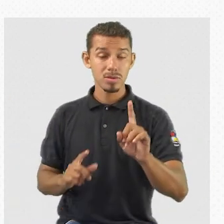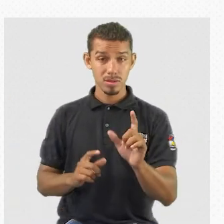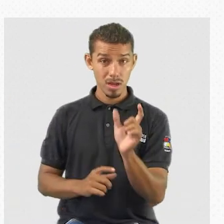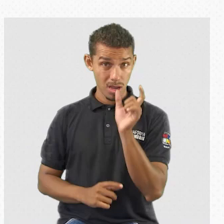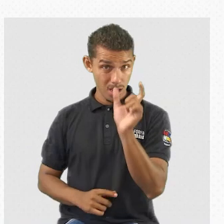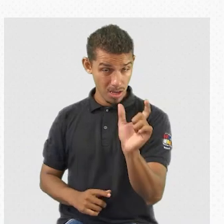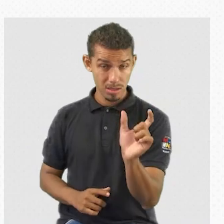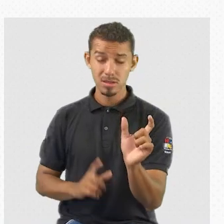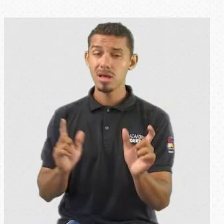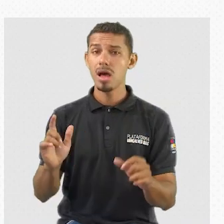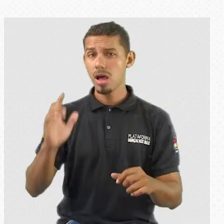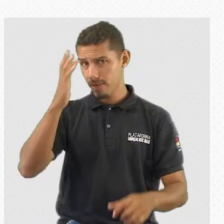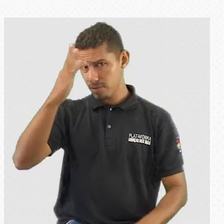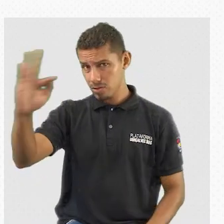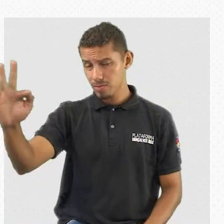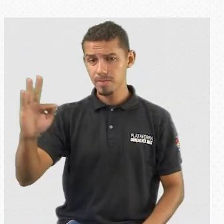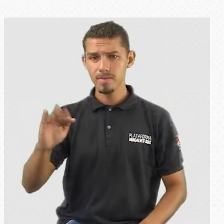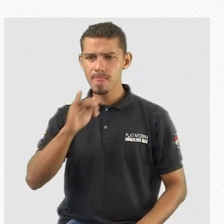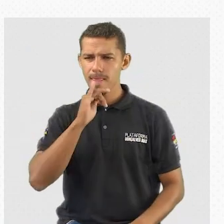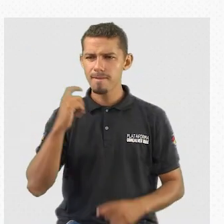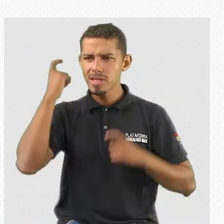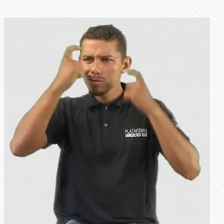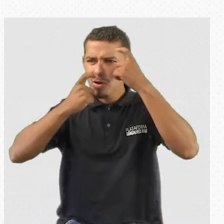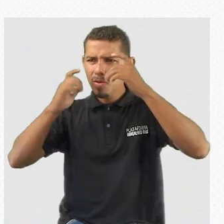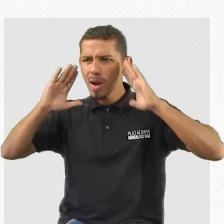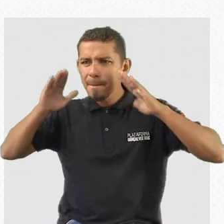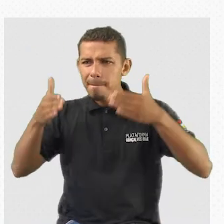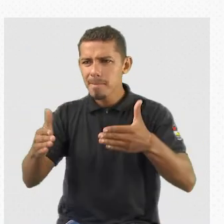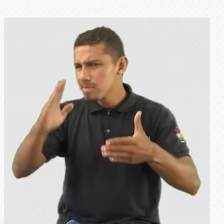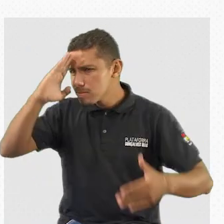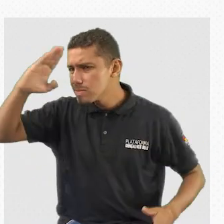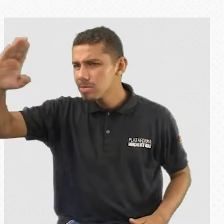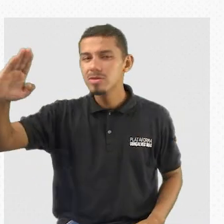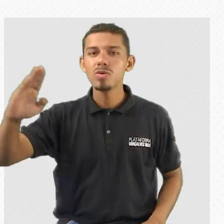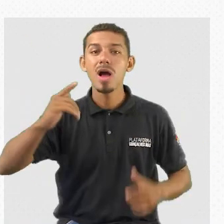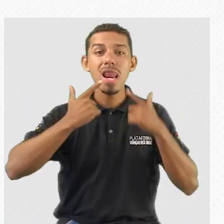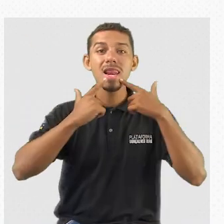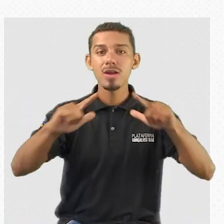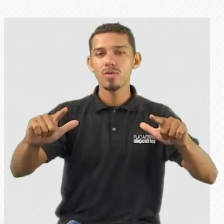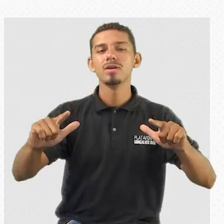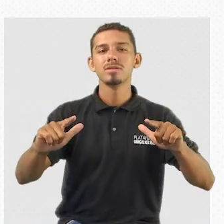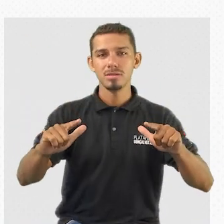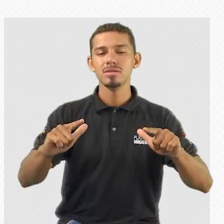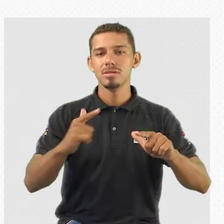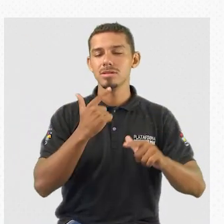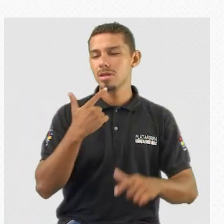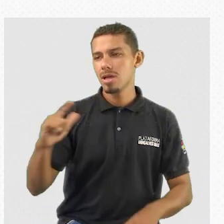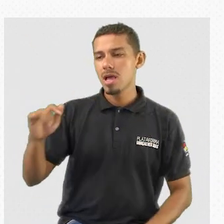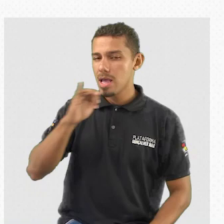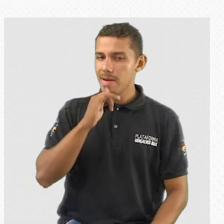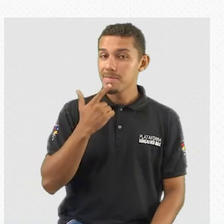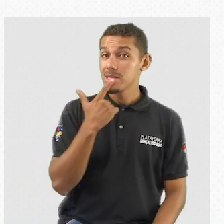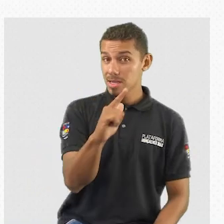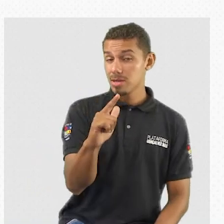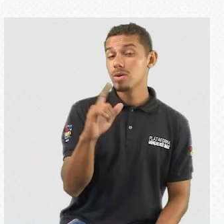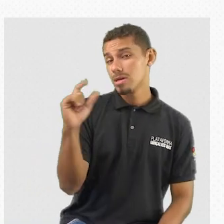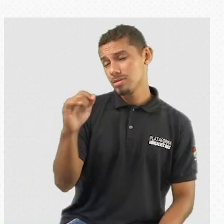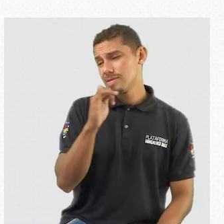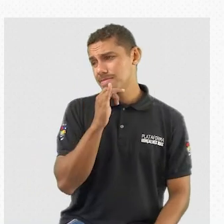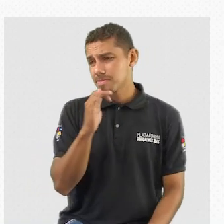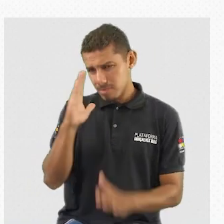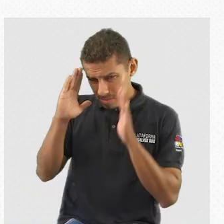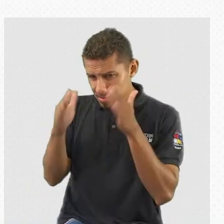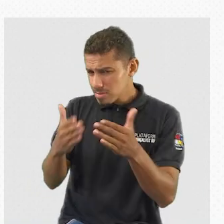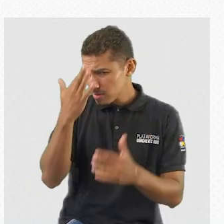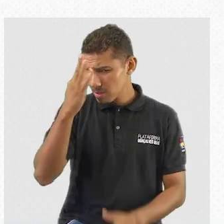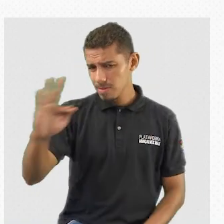verdade, a filosofia ela vai passar a se preocupar principalmente com a linguagem. Então, ela passa a ser o objeto central da filosofia. E a